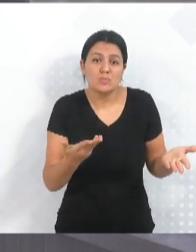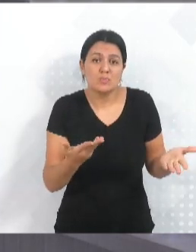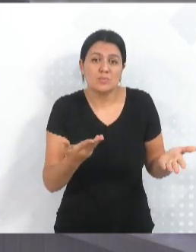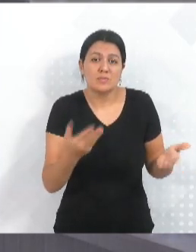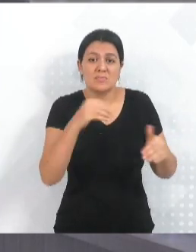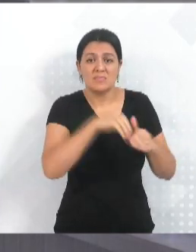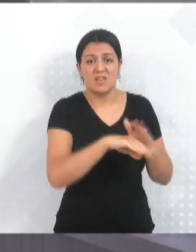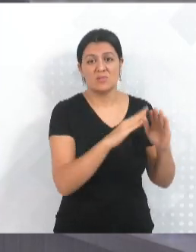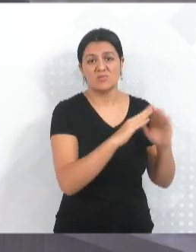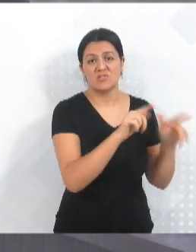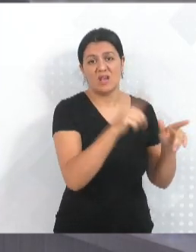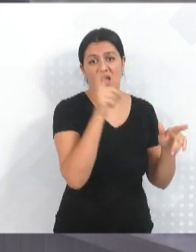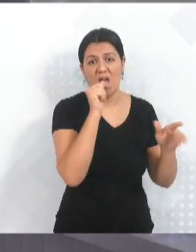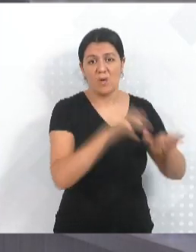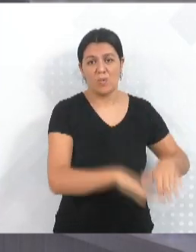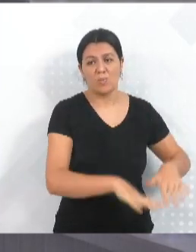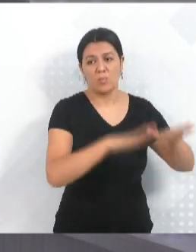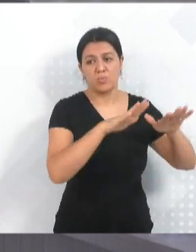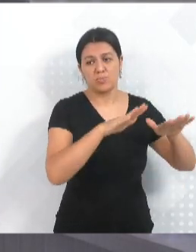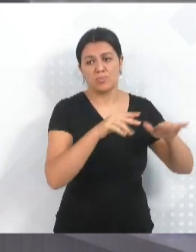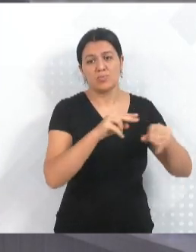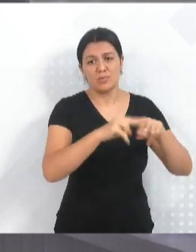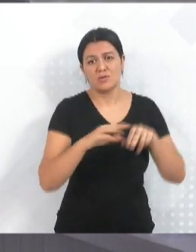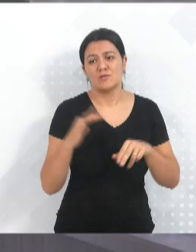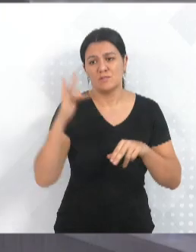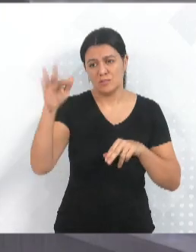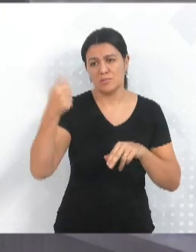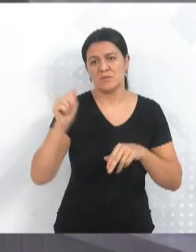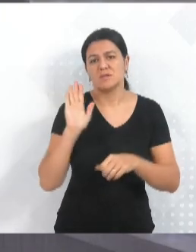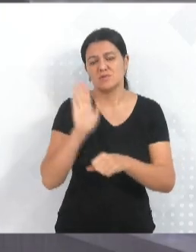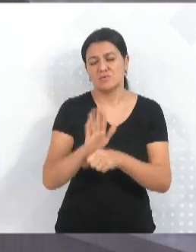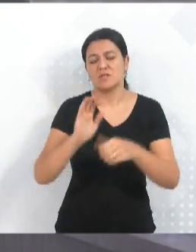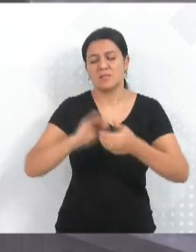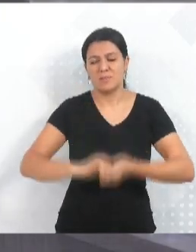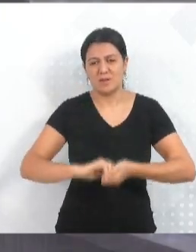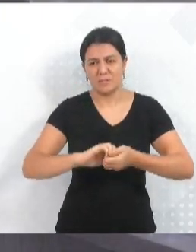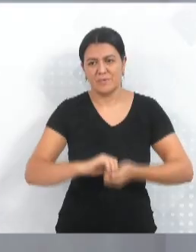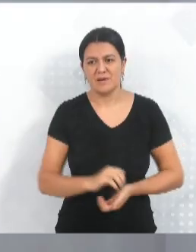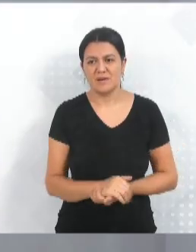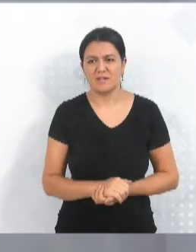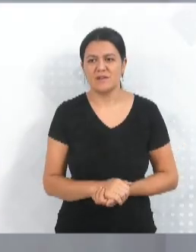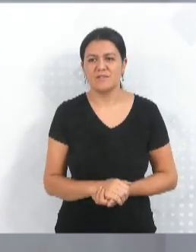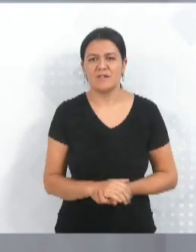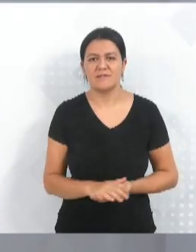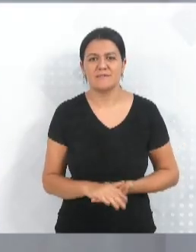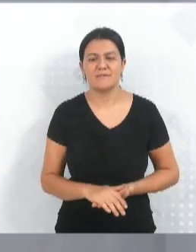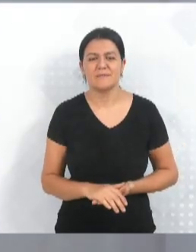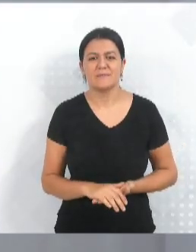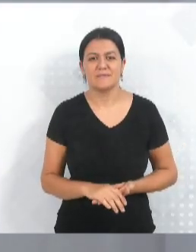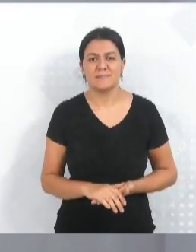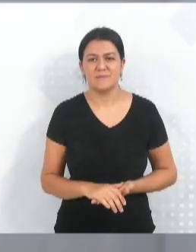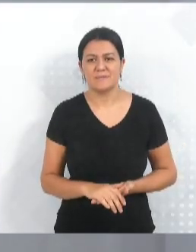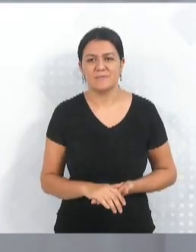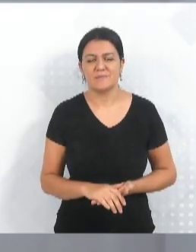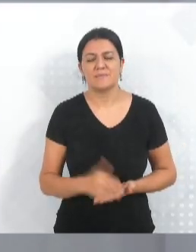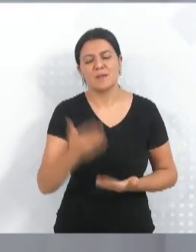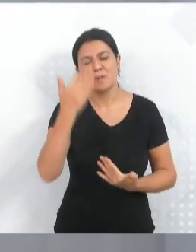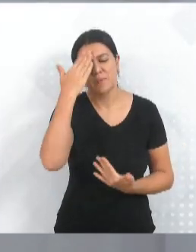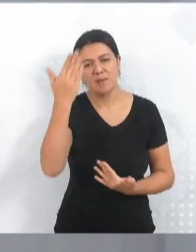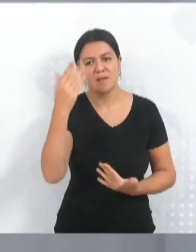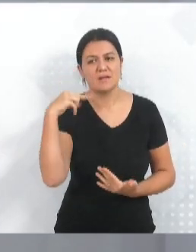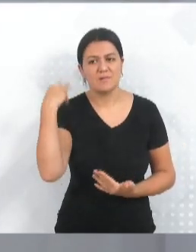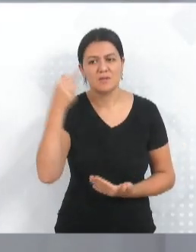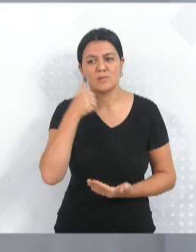provavelmente futuramente vai precisar também ajudar Parabéns obrigada obrigado vereadora Cristiane na